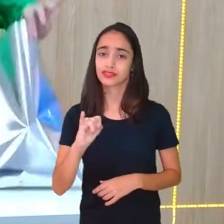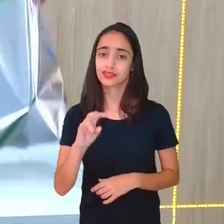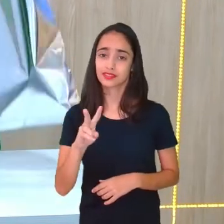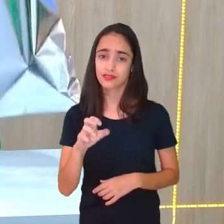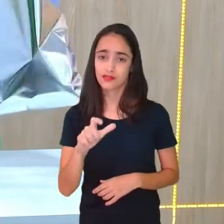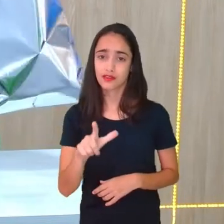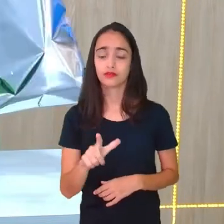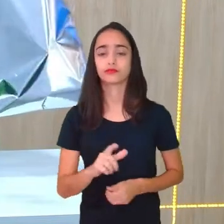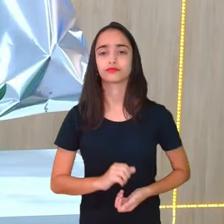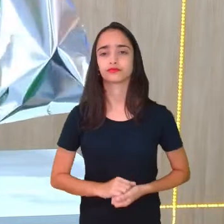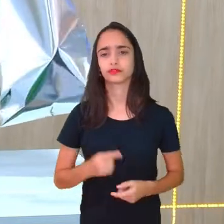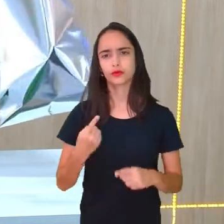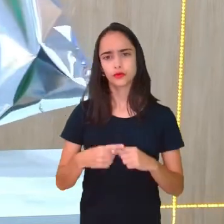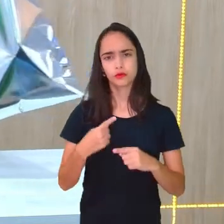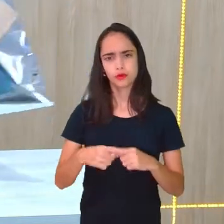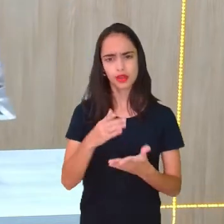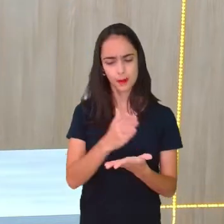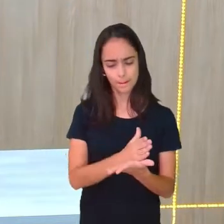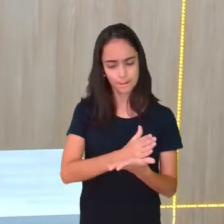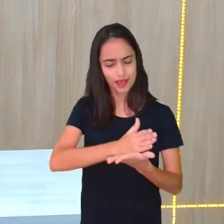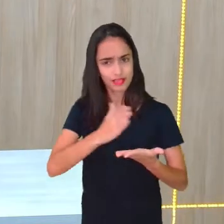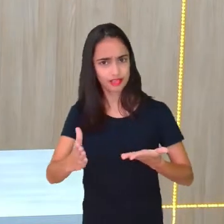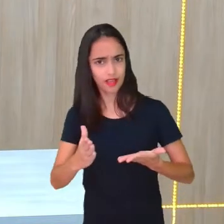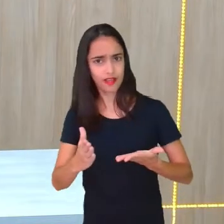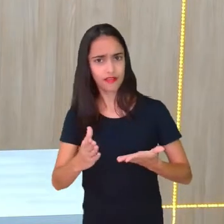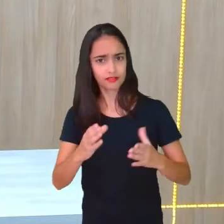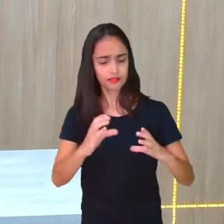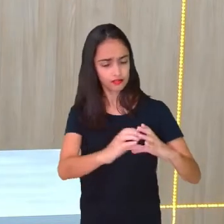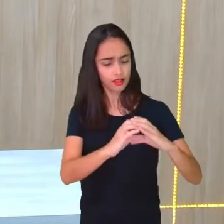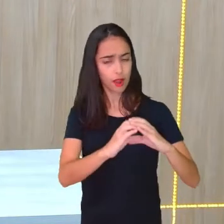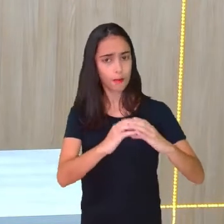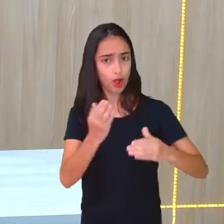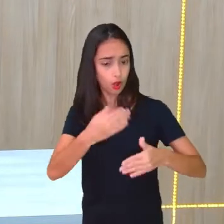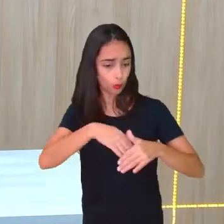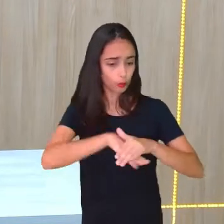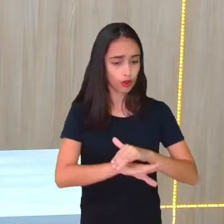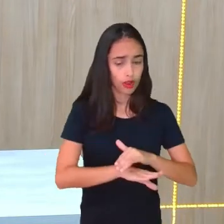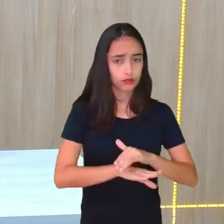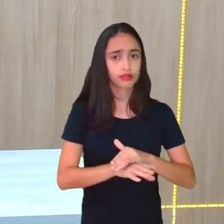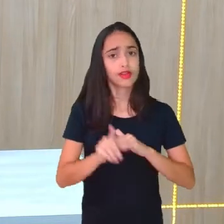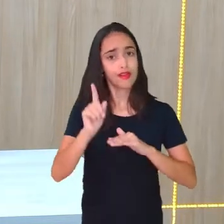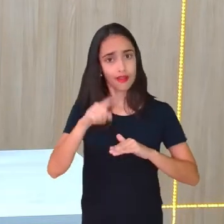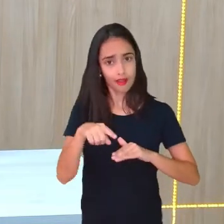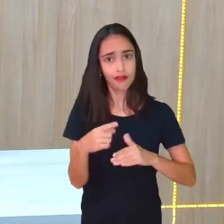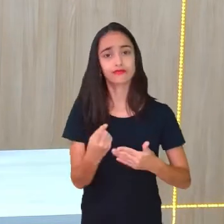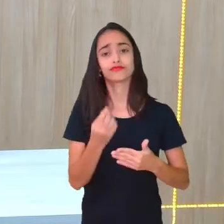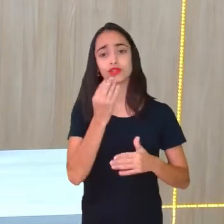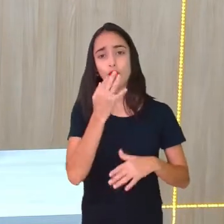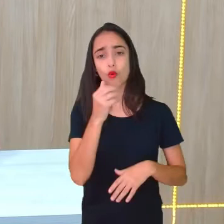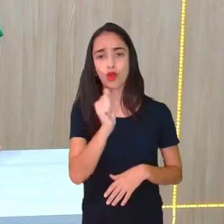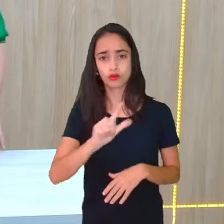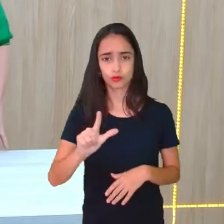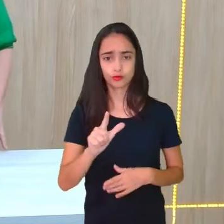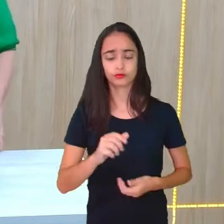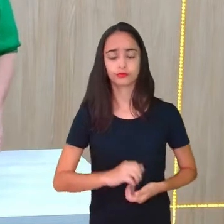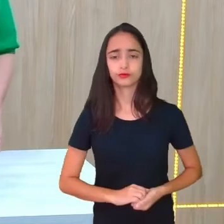bolas que estão no saquinho, tá? Metade da bola que estão no saquinho são azuis.